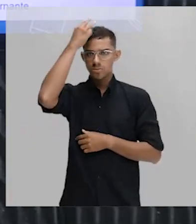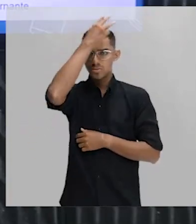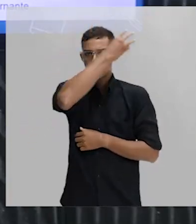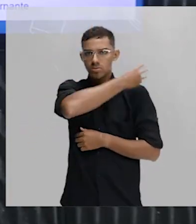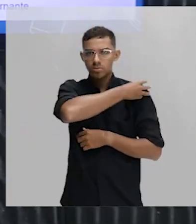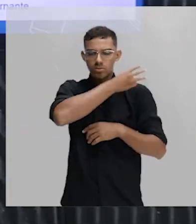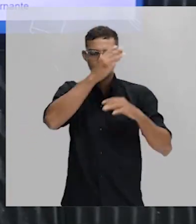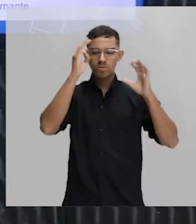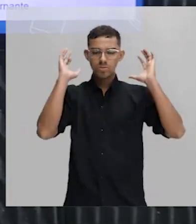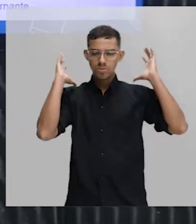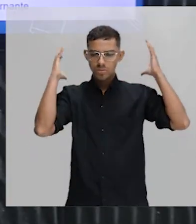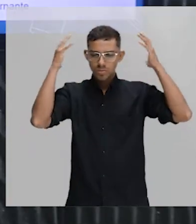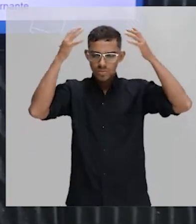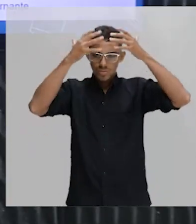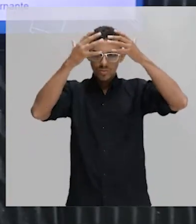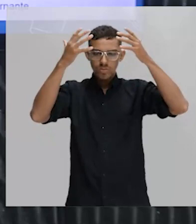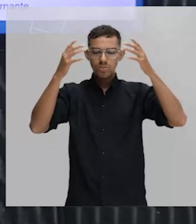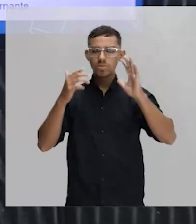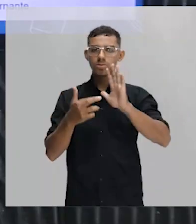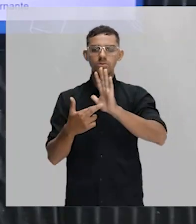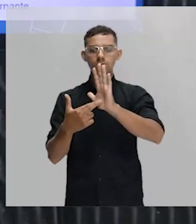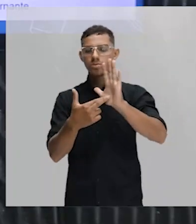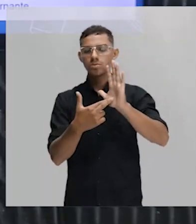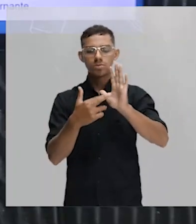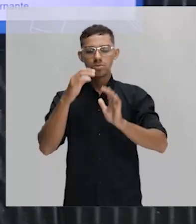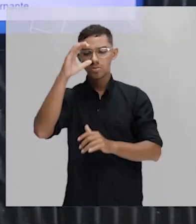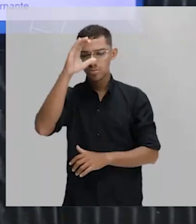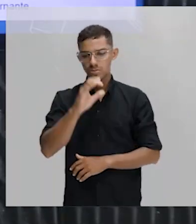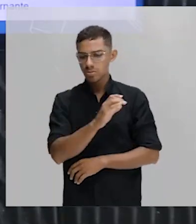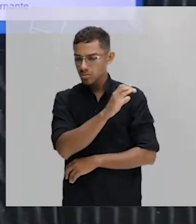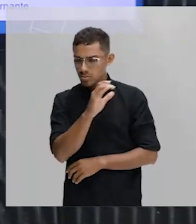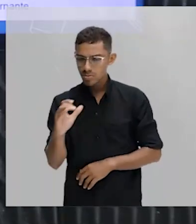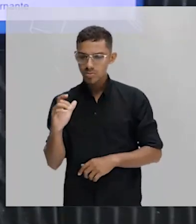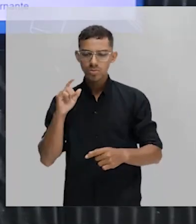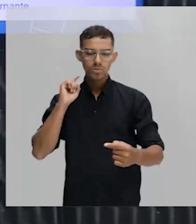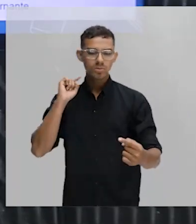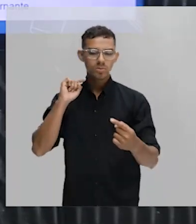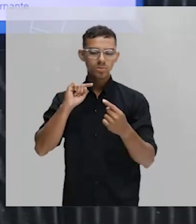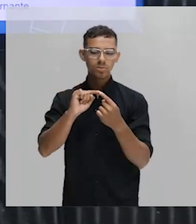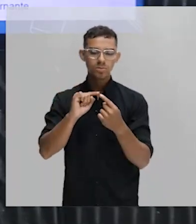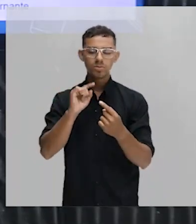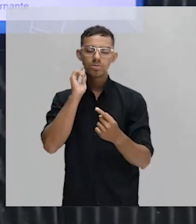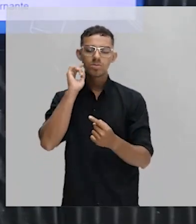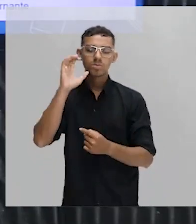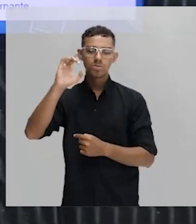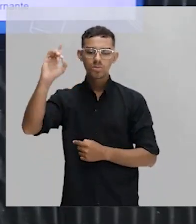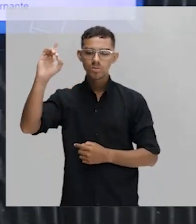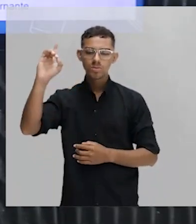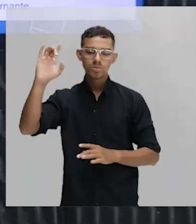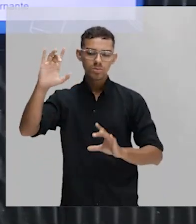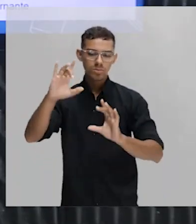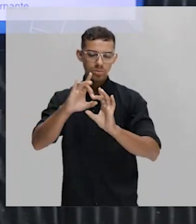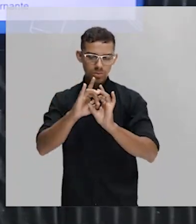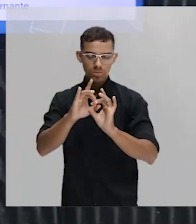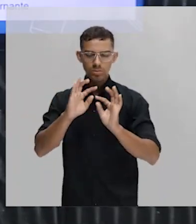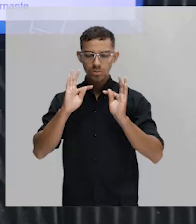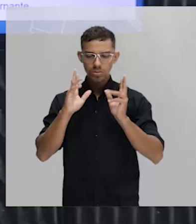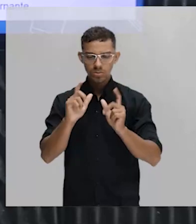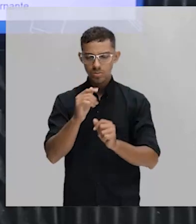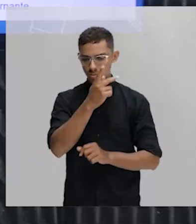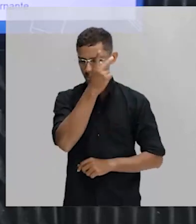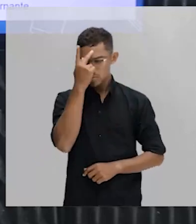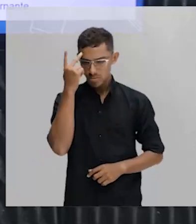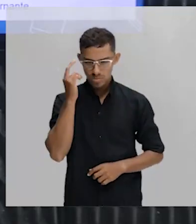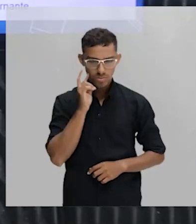aquele halo luminoso que é muito comum nas representações cristãs. Por quê? Porque ele era a ligação divina com Deus. Então todo mundo tinha que entrar na igreja, olhar